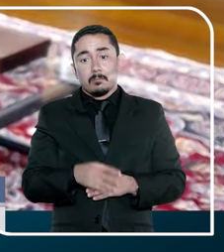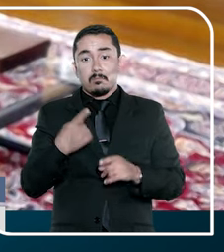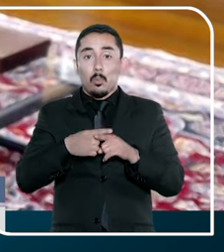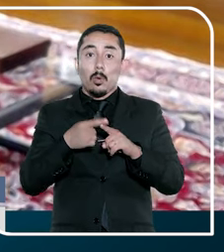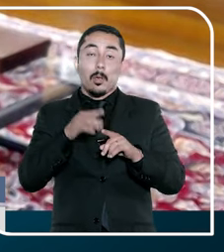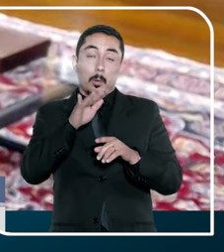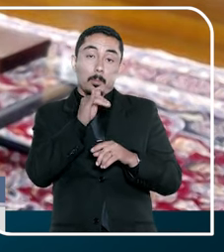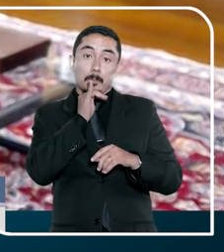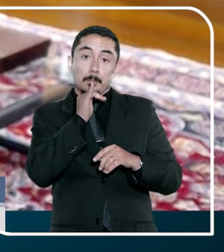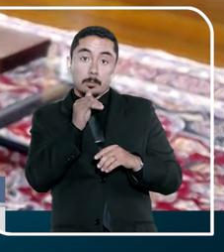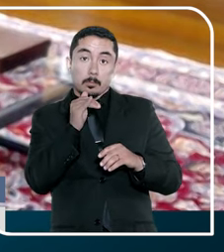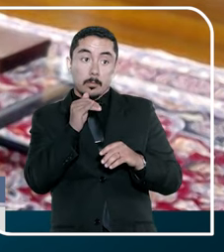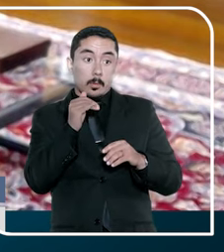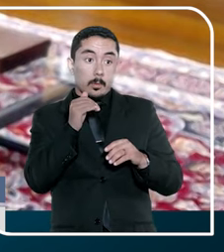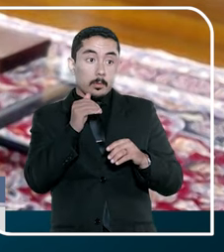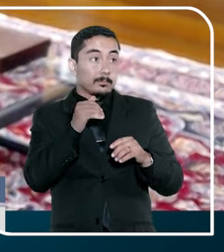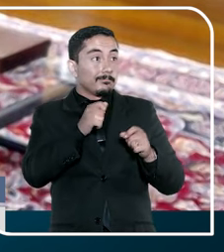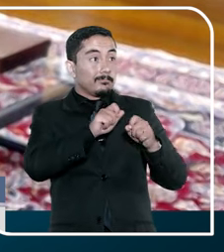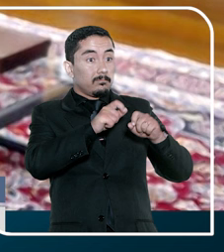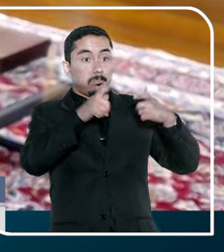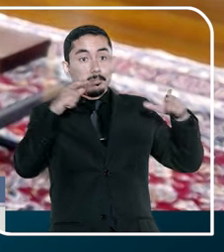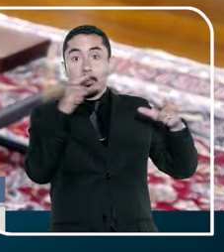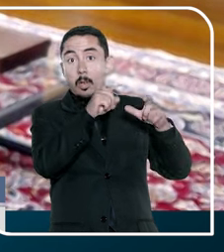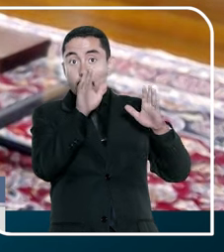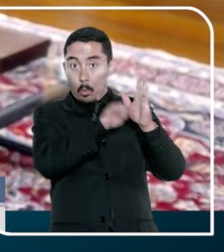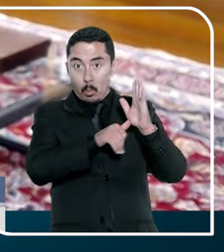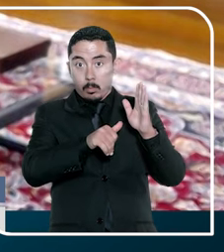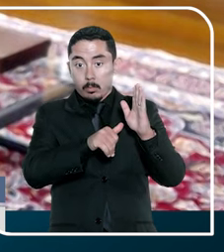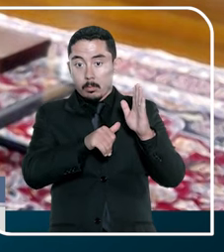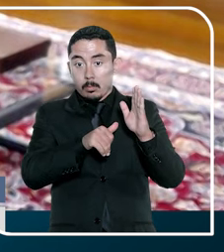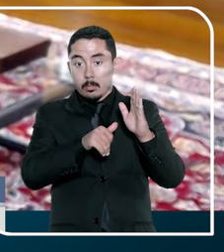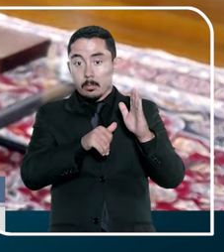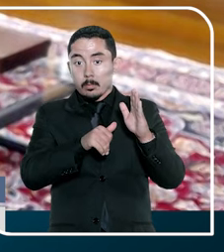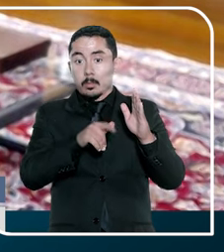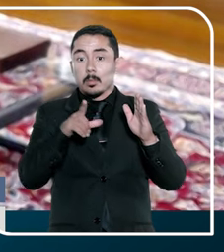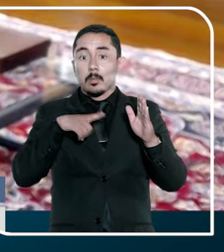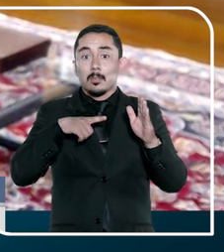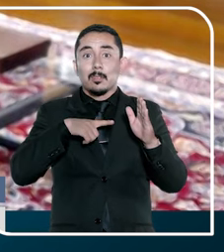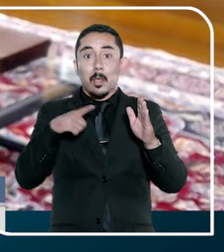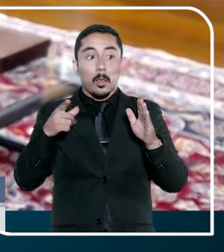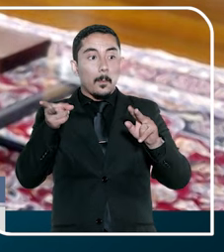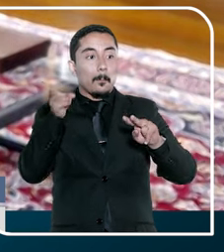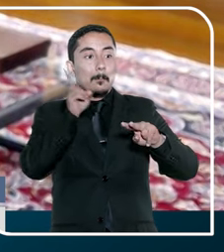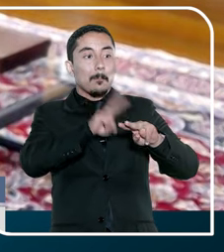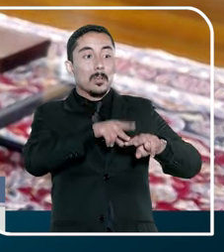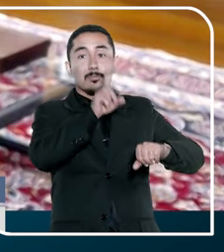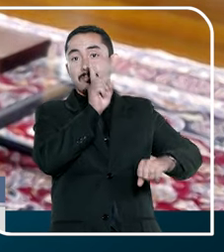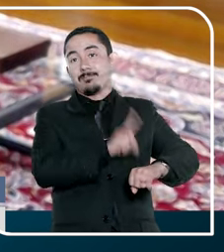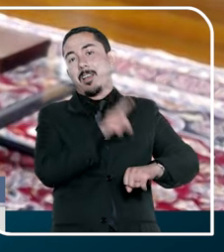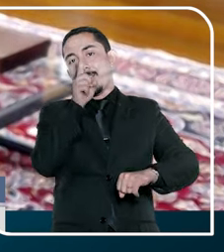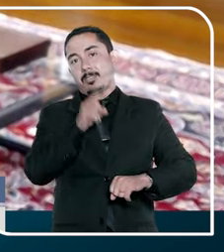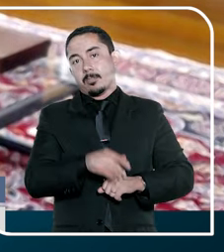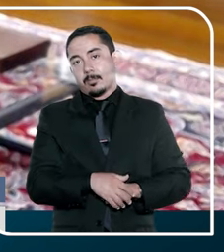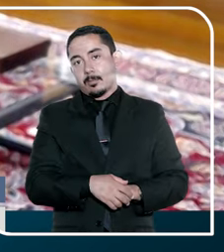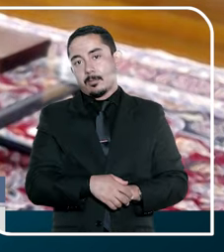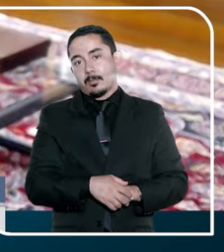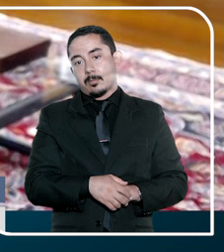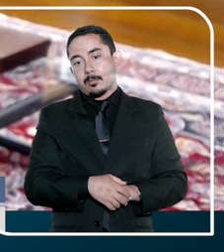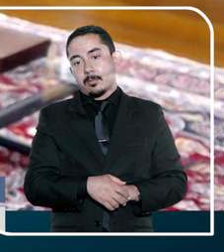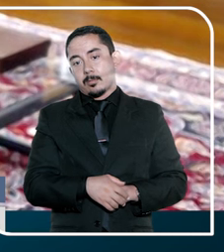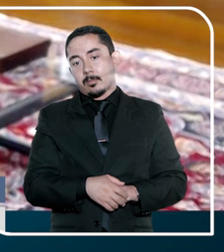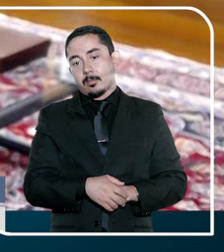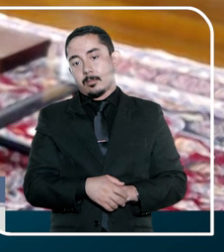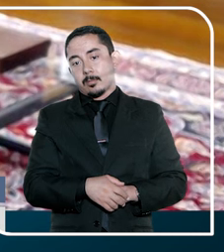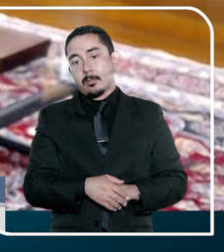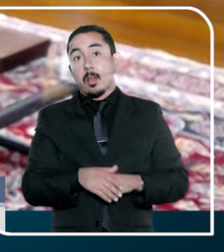menos de furto eh houve uma prisão flagrante Então não é que o autor do